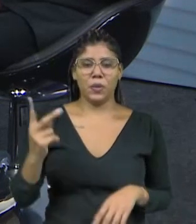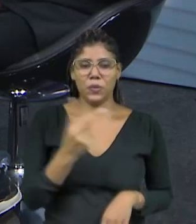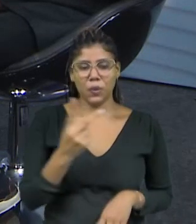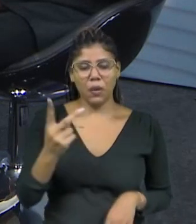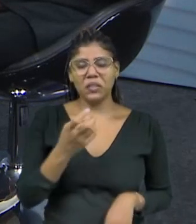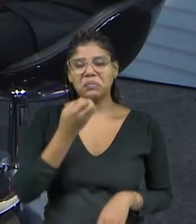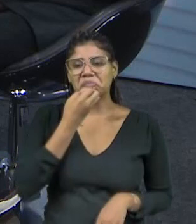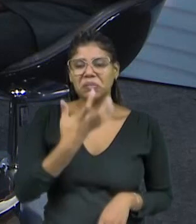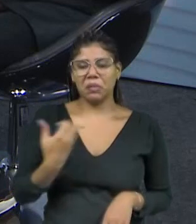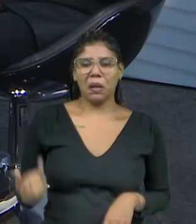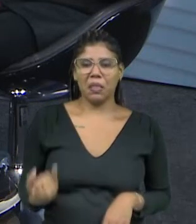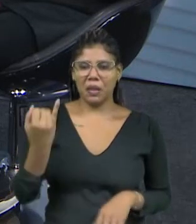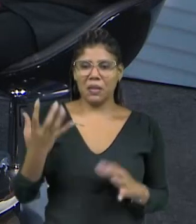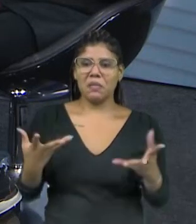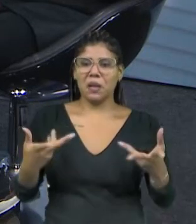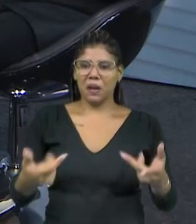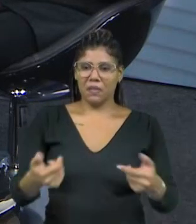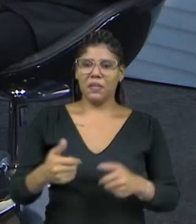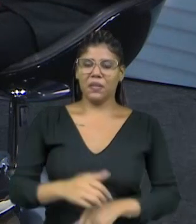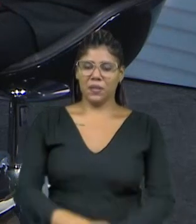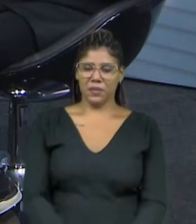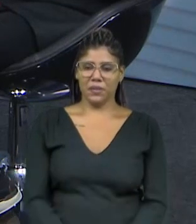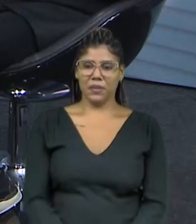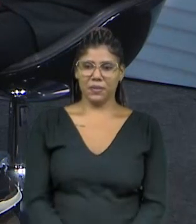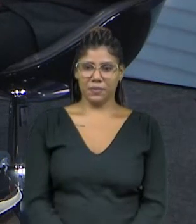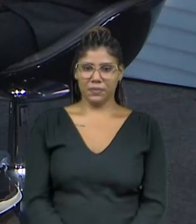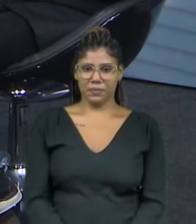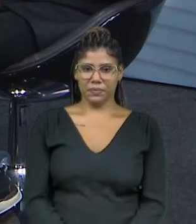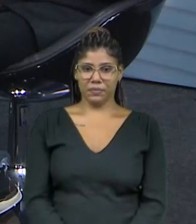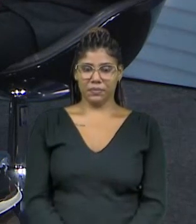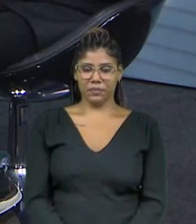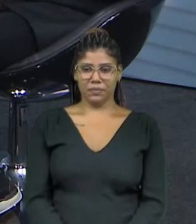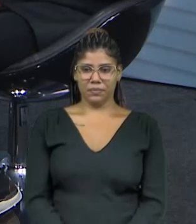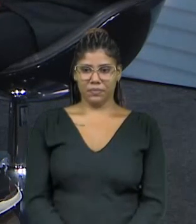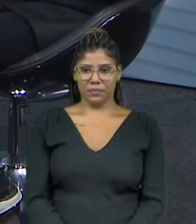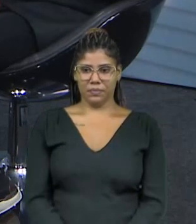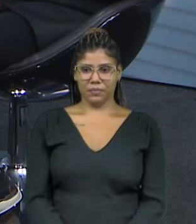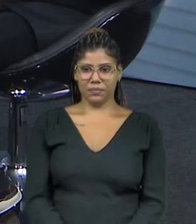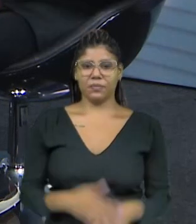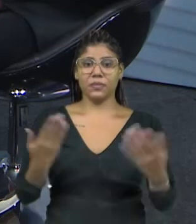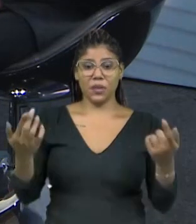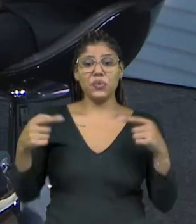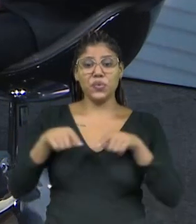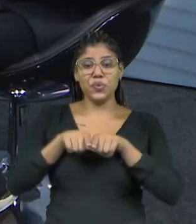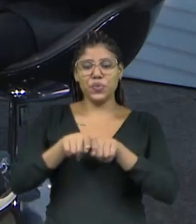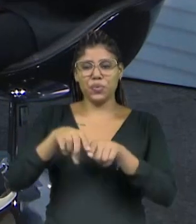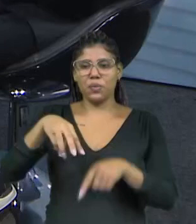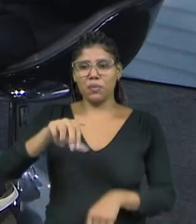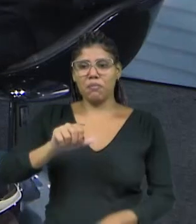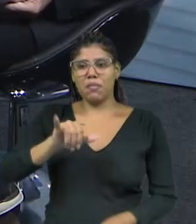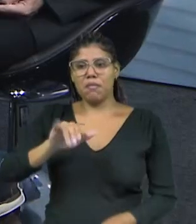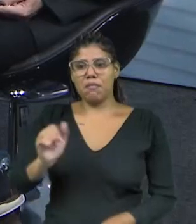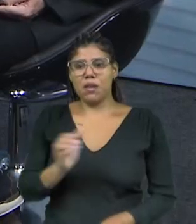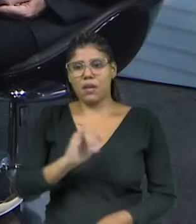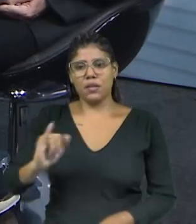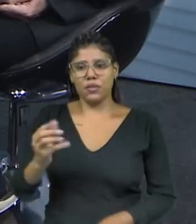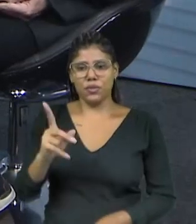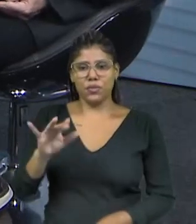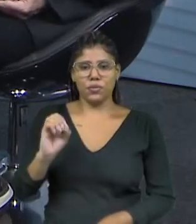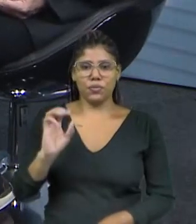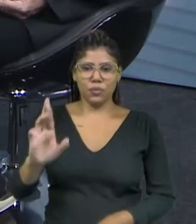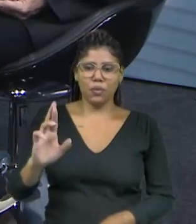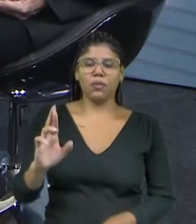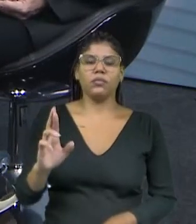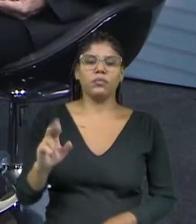que foi assim... ombro a ombro com o nosso querido Maia Júnior, nessa caminhada de construção de toda essa